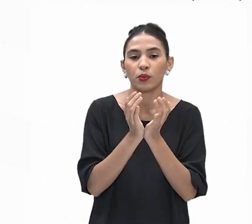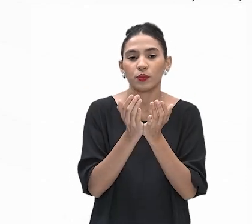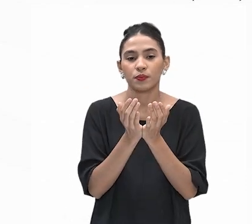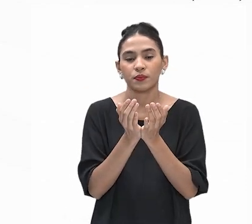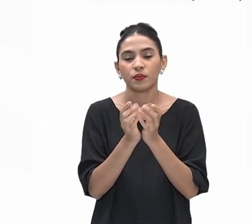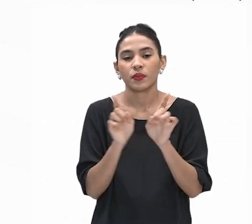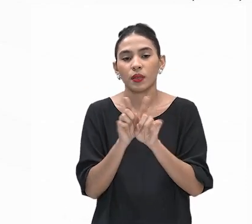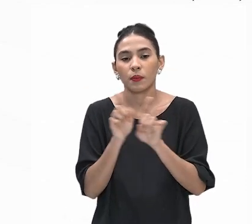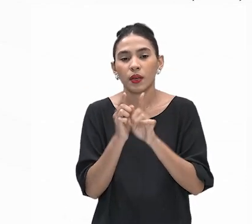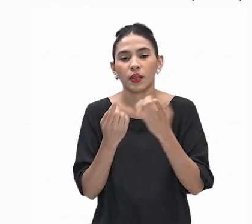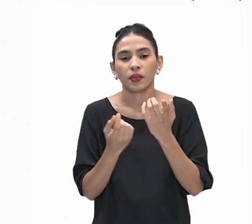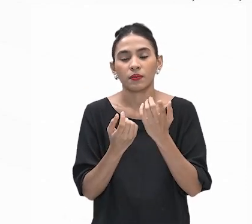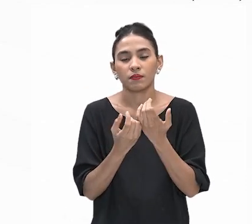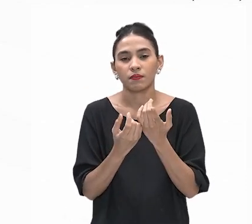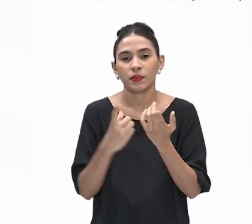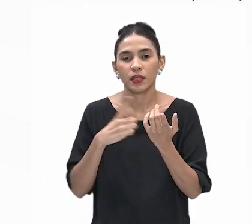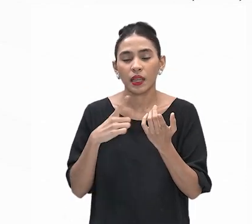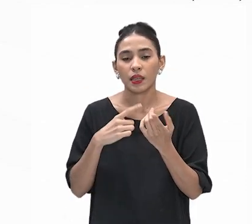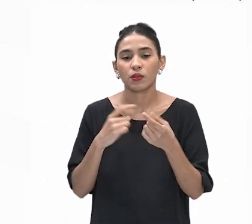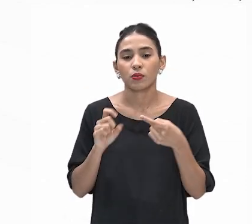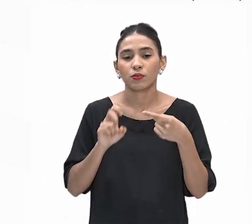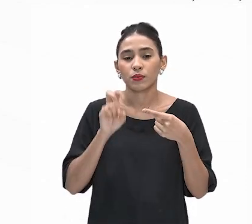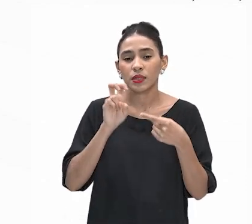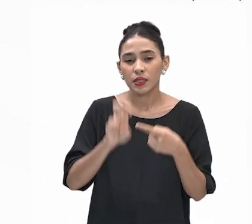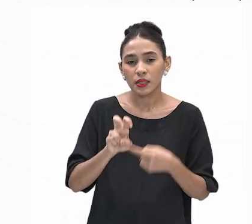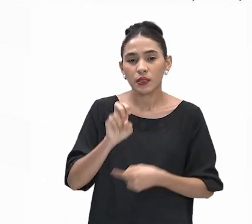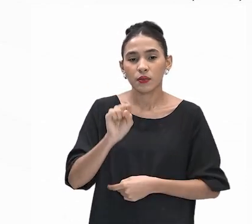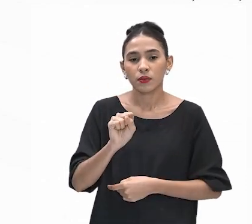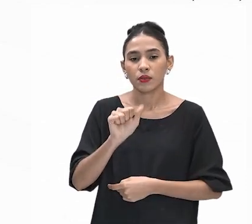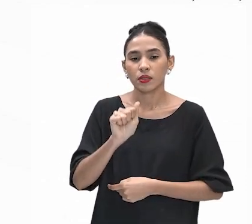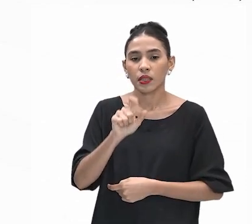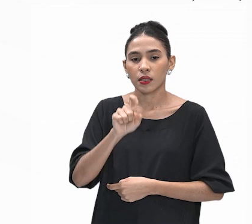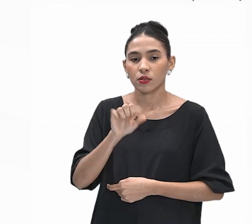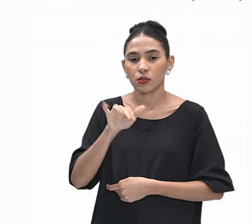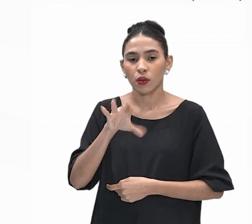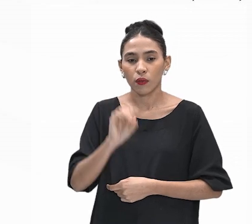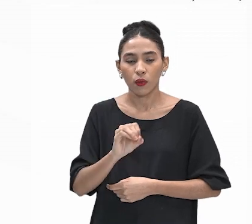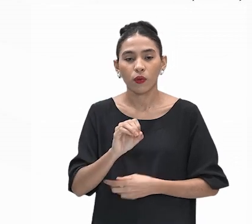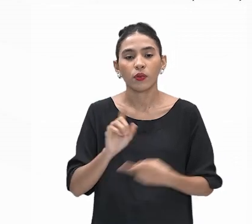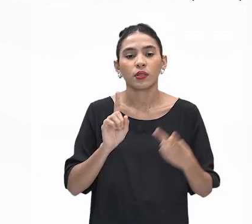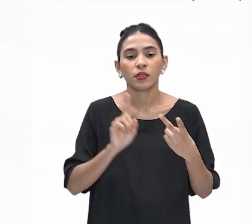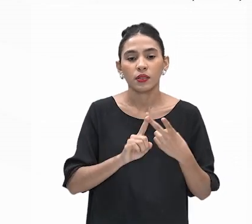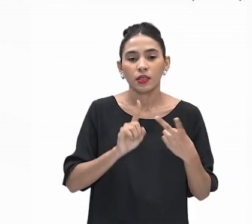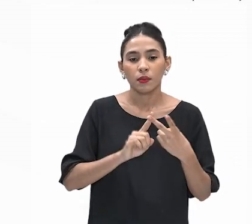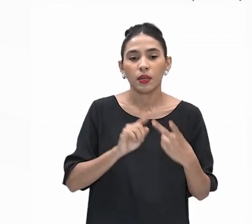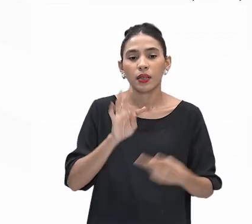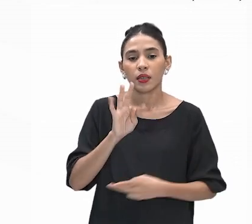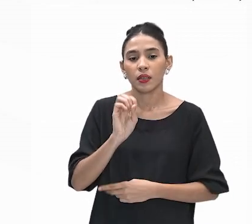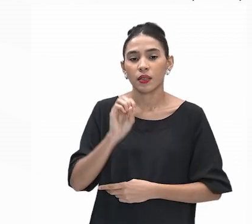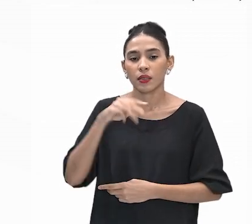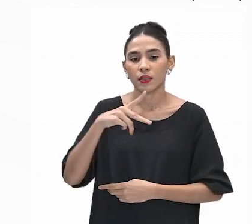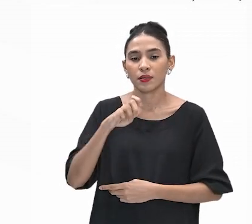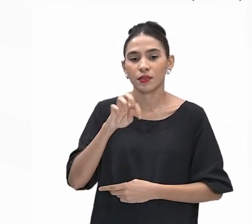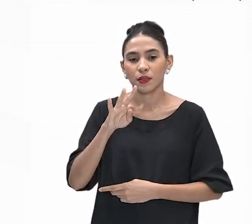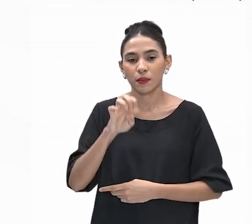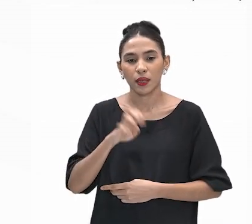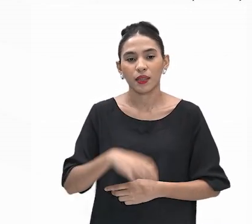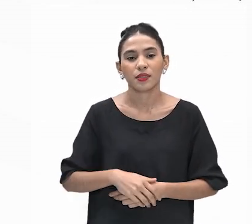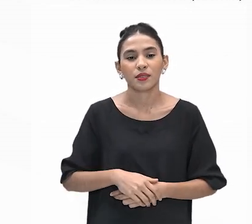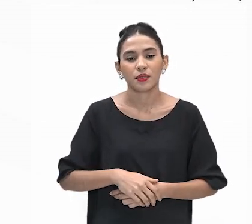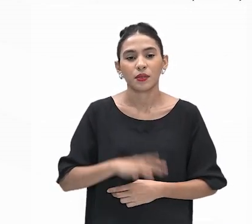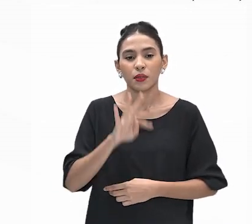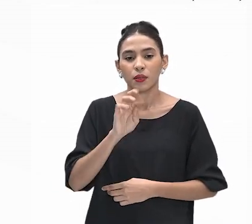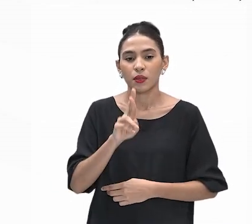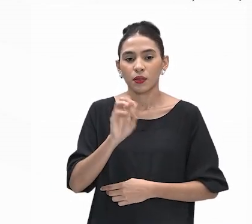constituído, né, por 5 saxofones, 5 trompetes, 4 trombones, guitarra, piano, baixo, bateria e